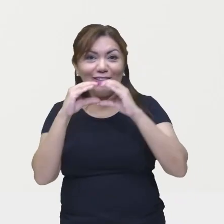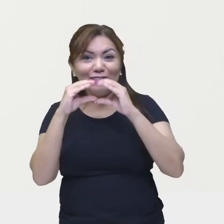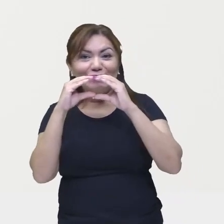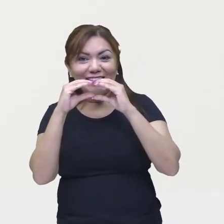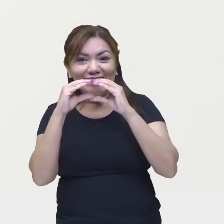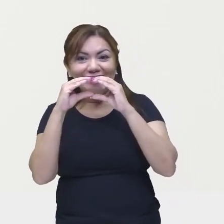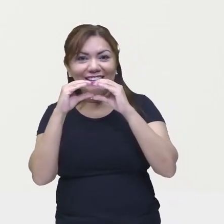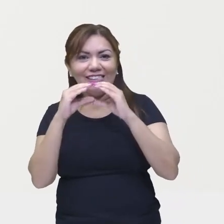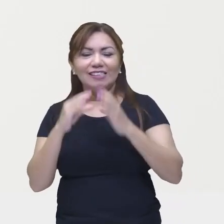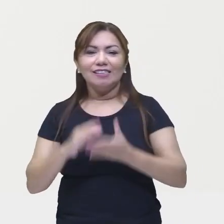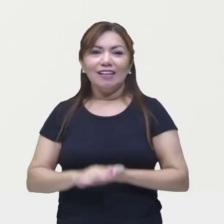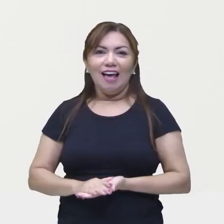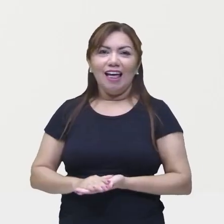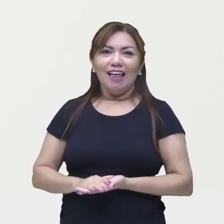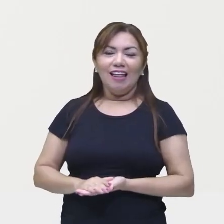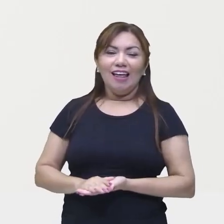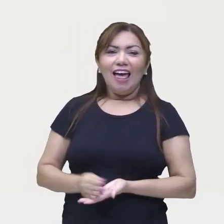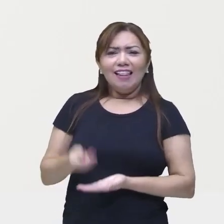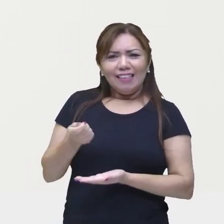sanduíche,